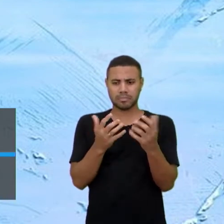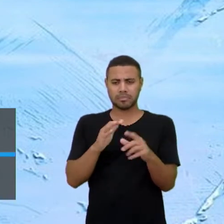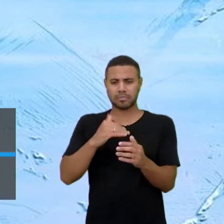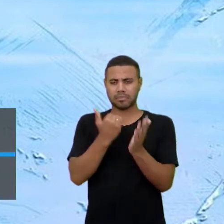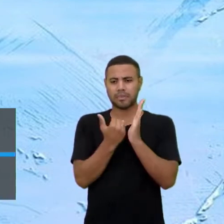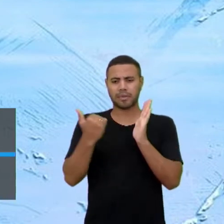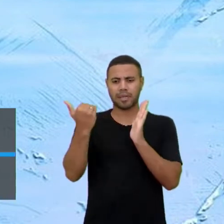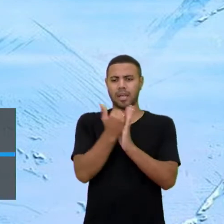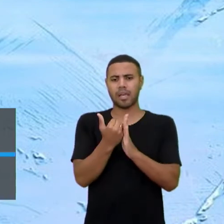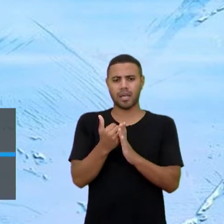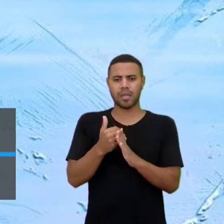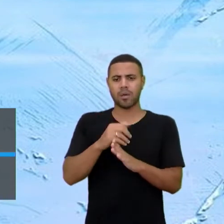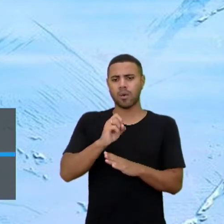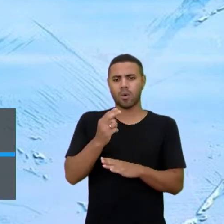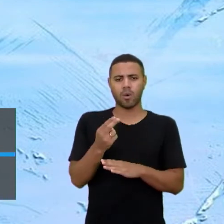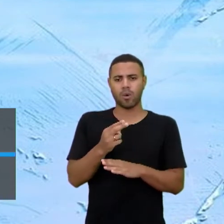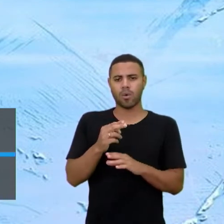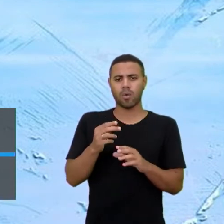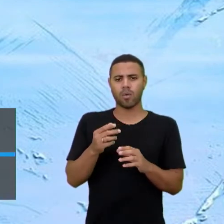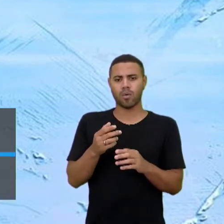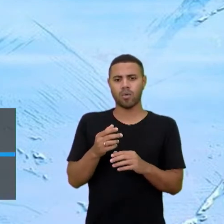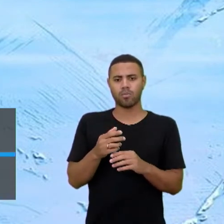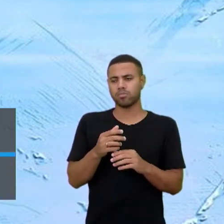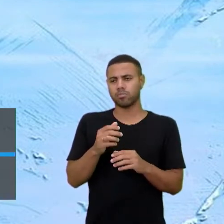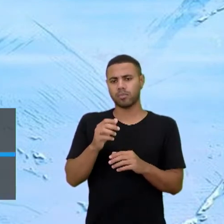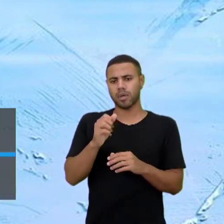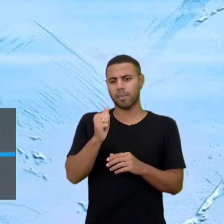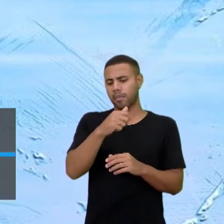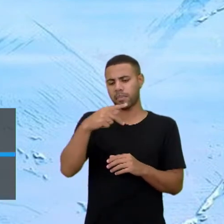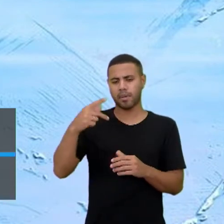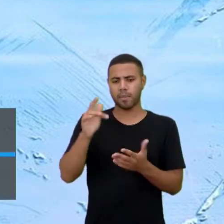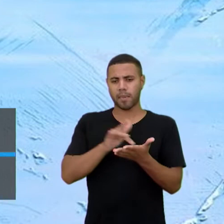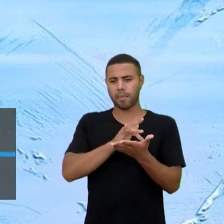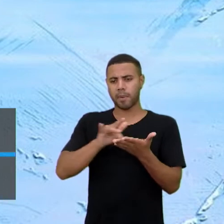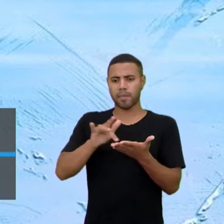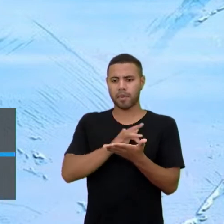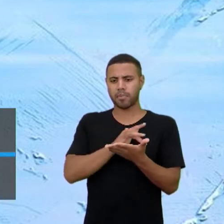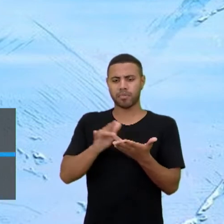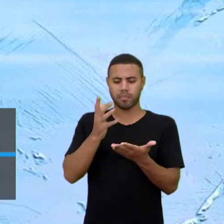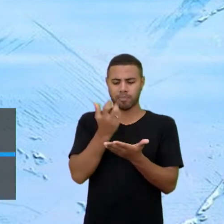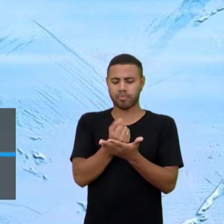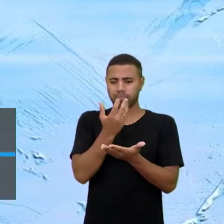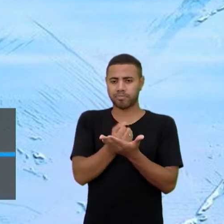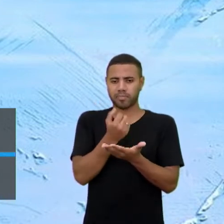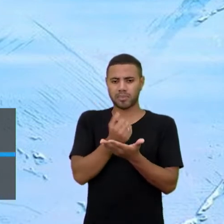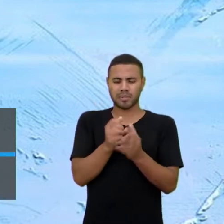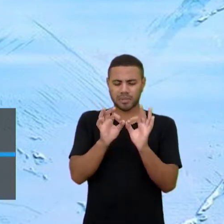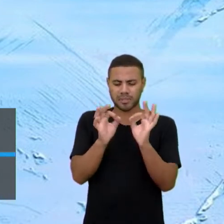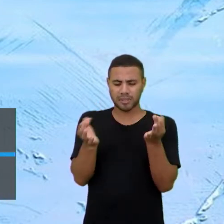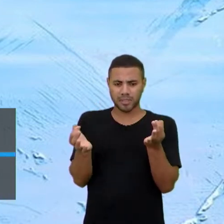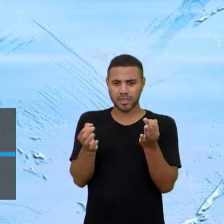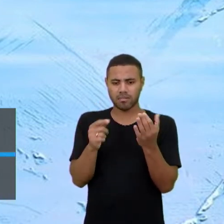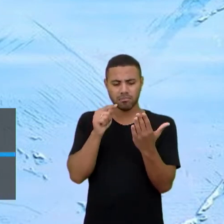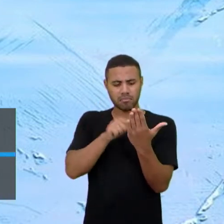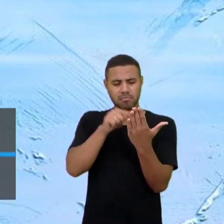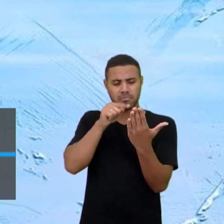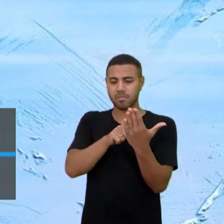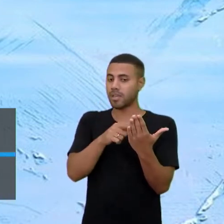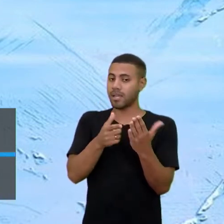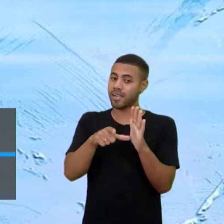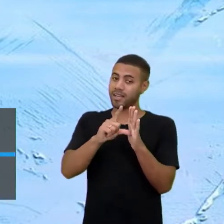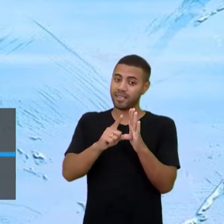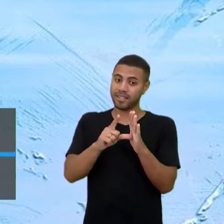eu toda hora gosto de... ícone, né? O ícone daquele aplicativo, que é tudo pensado. Ele é tão pequenininho ali, mas ele é pensado